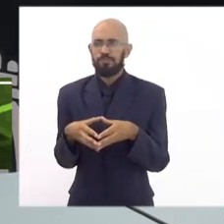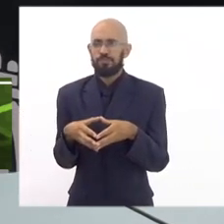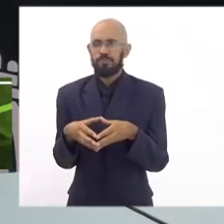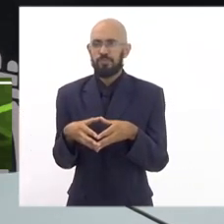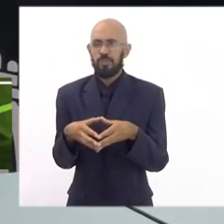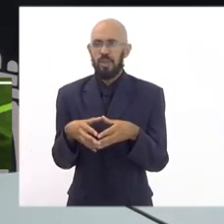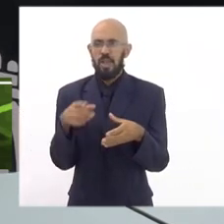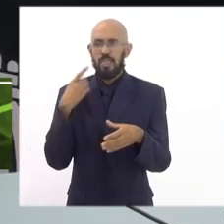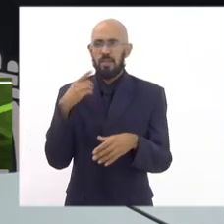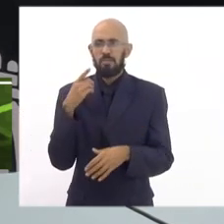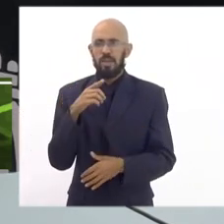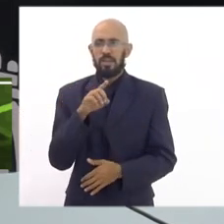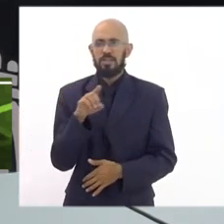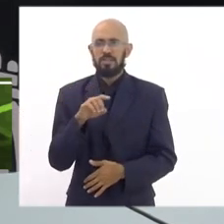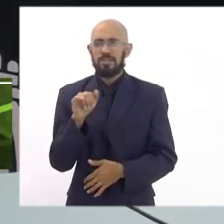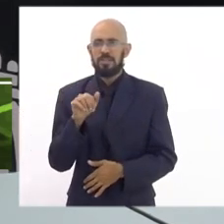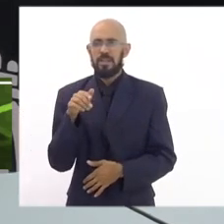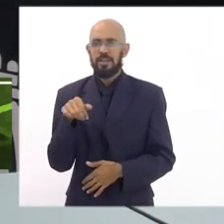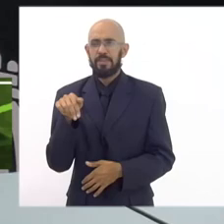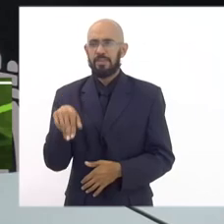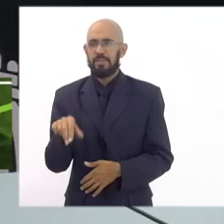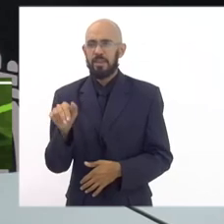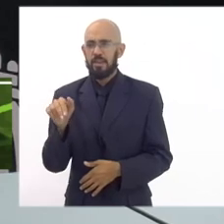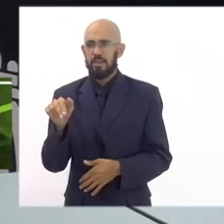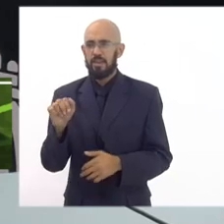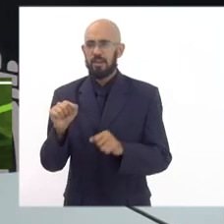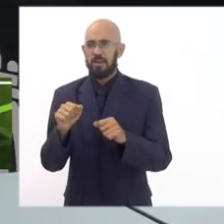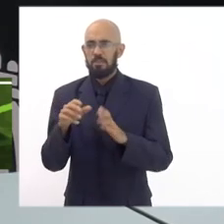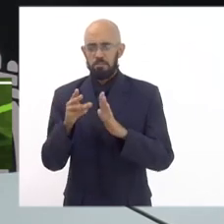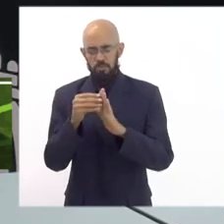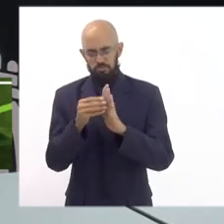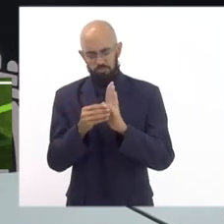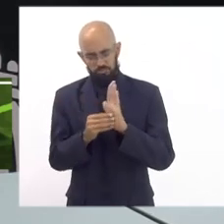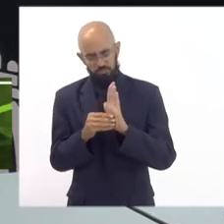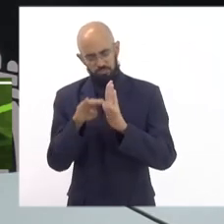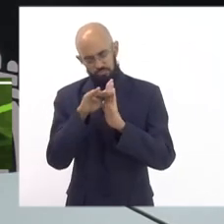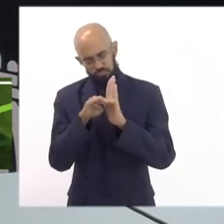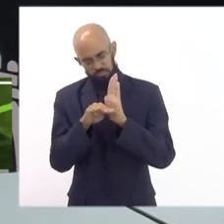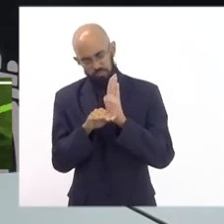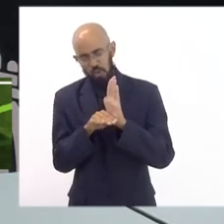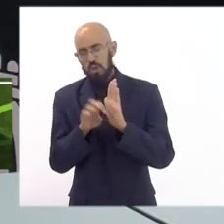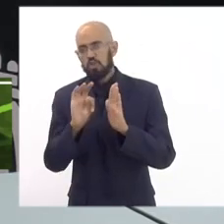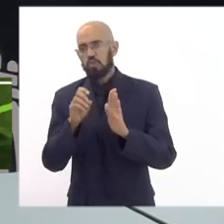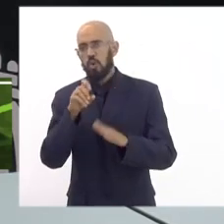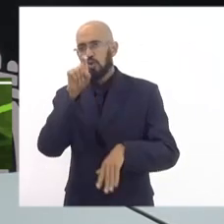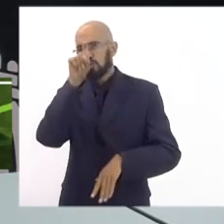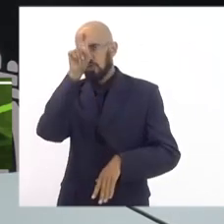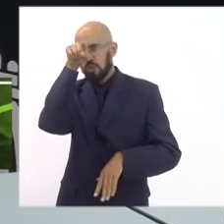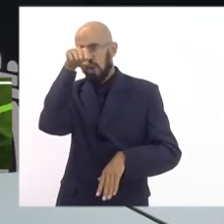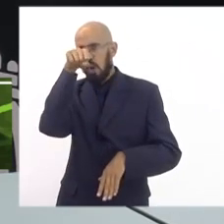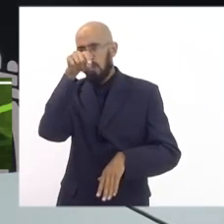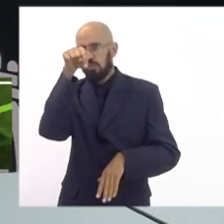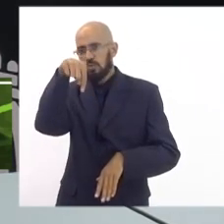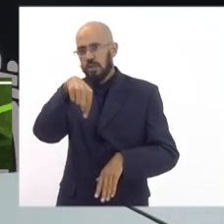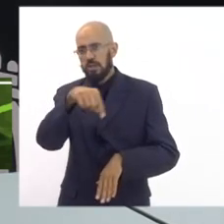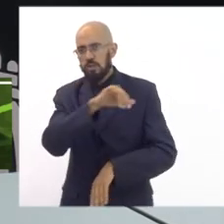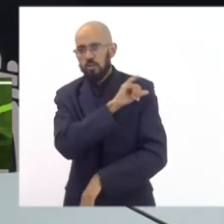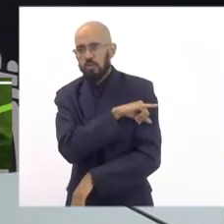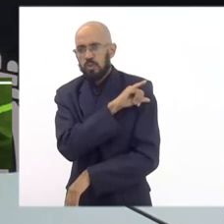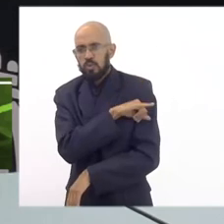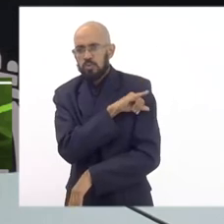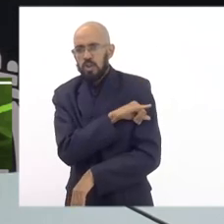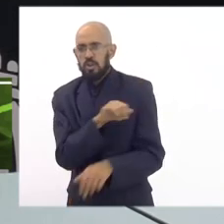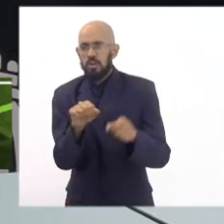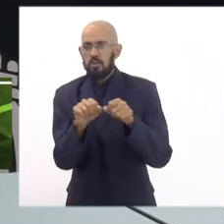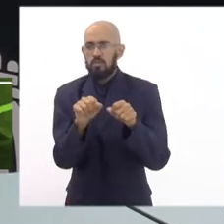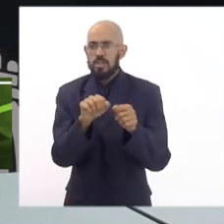a deputada Zeidan pegou a relação de todos os quilombos do Estado do Rio de Janeiro e desmembrou